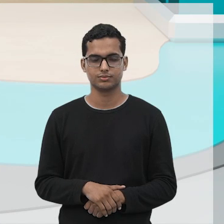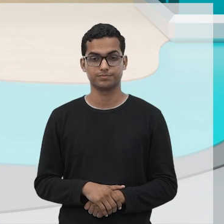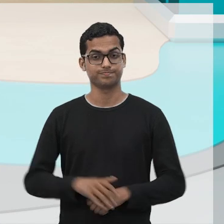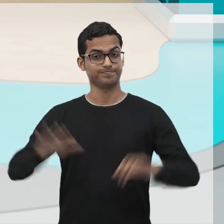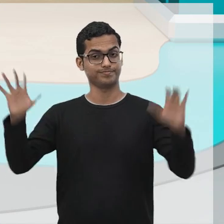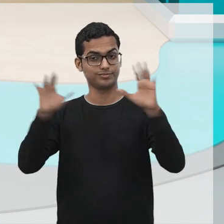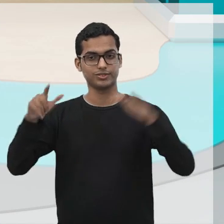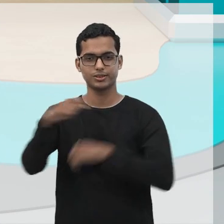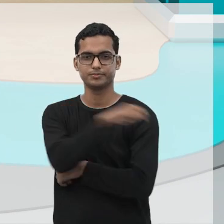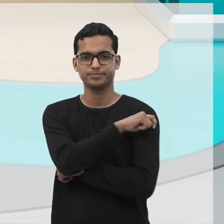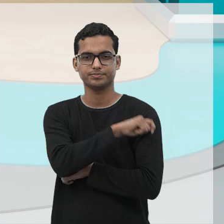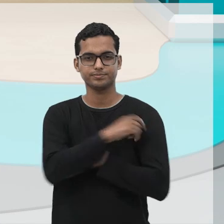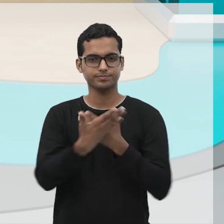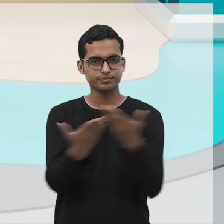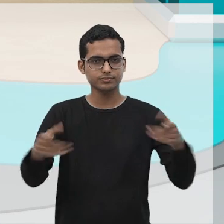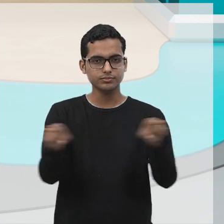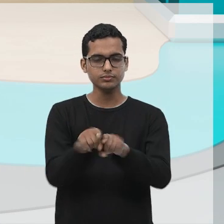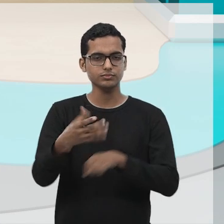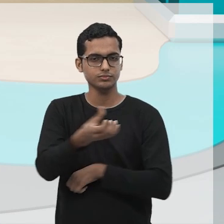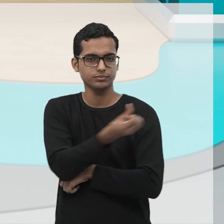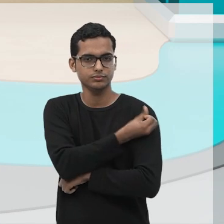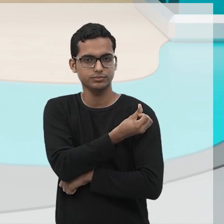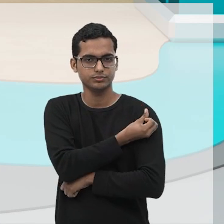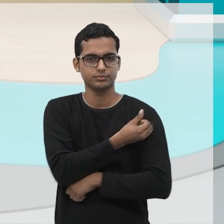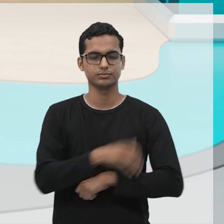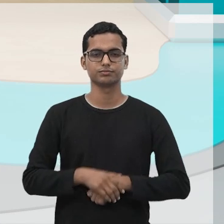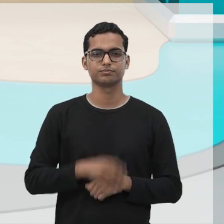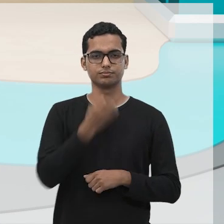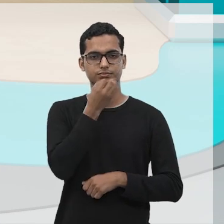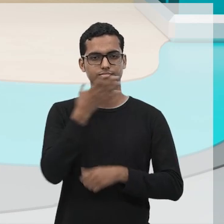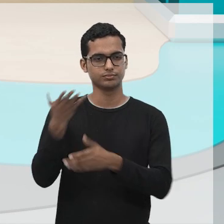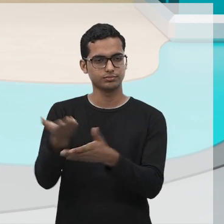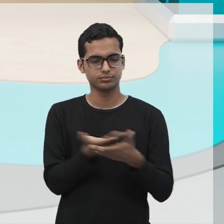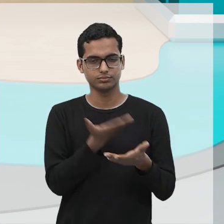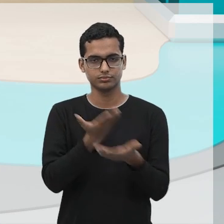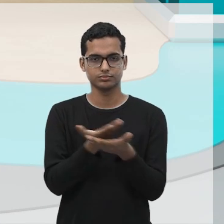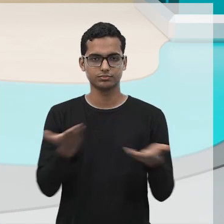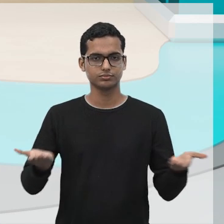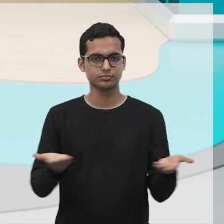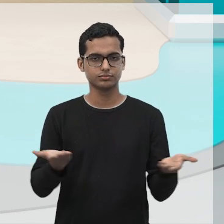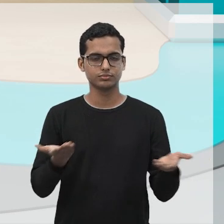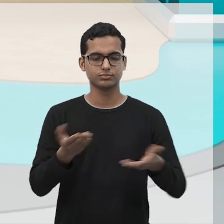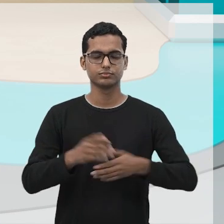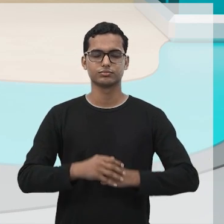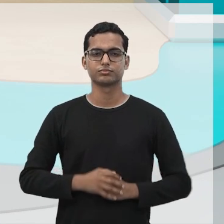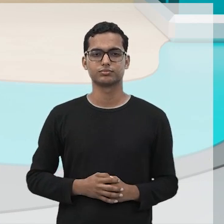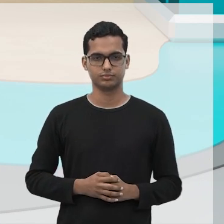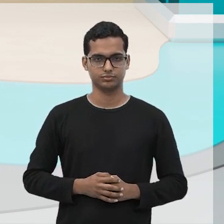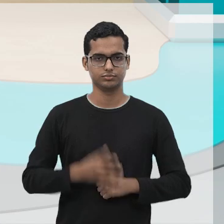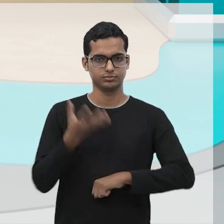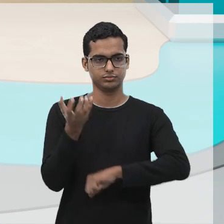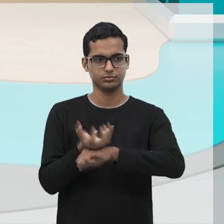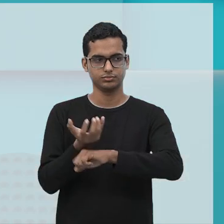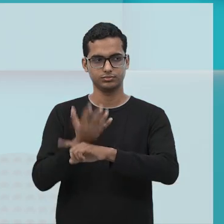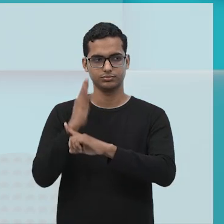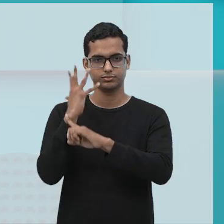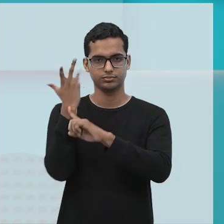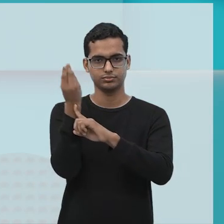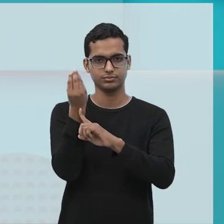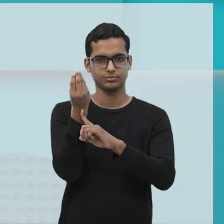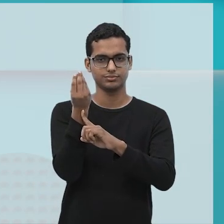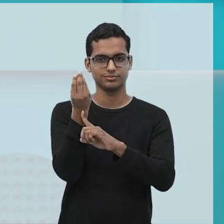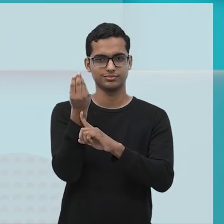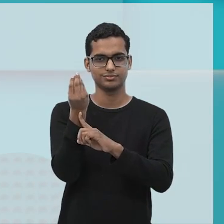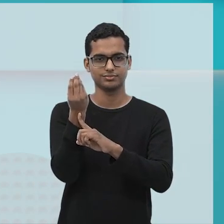Olá, queridos alunos do 6º ano, sejam bem-vindos a mais uma aula de arte. Eu sou